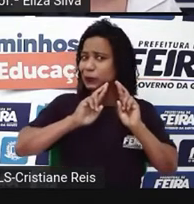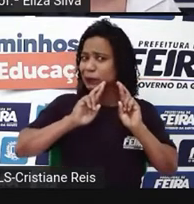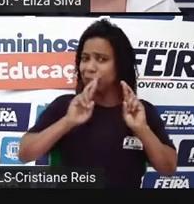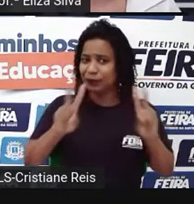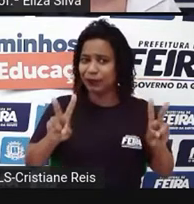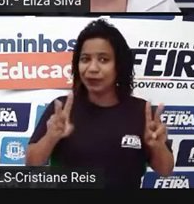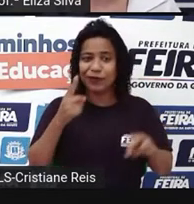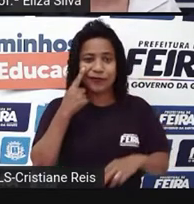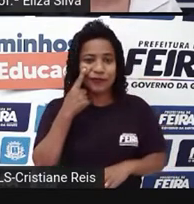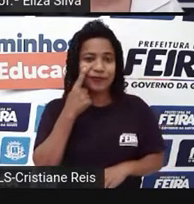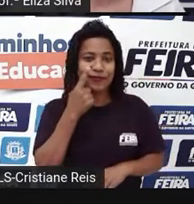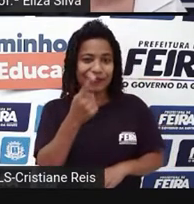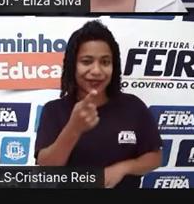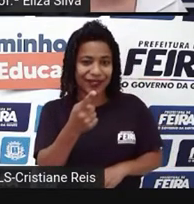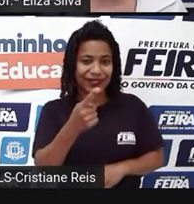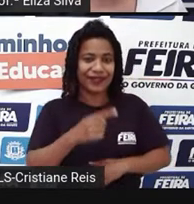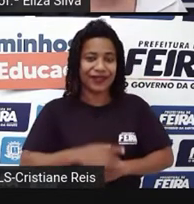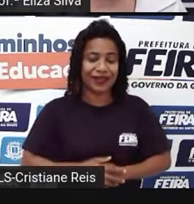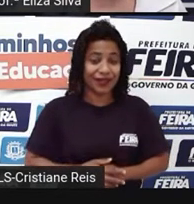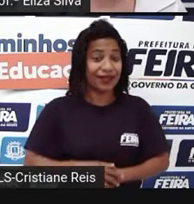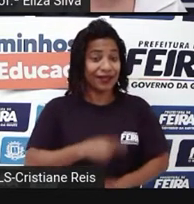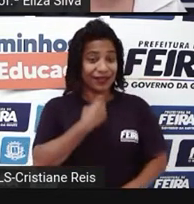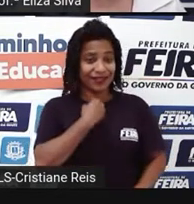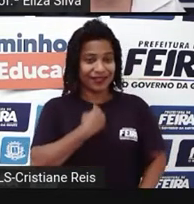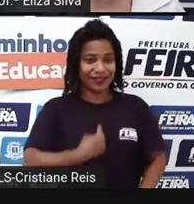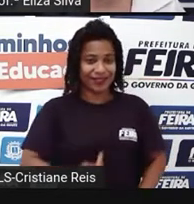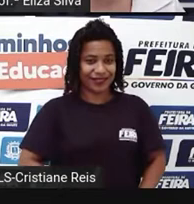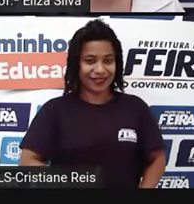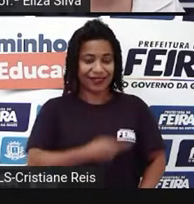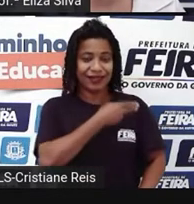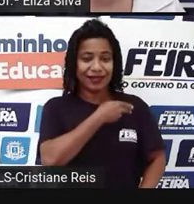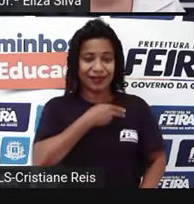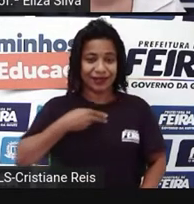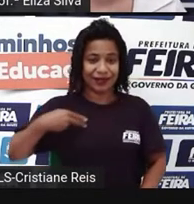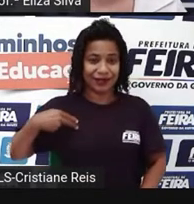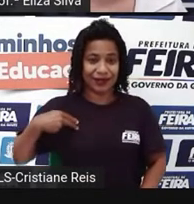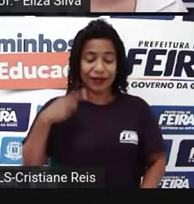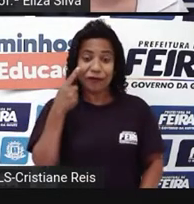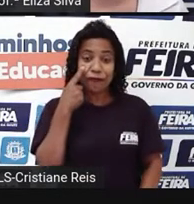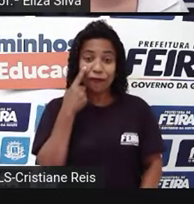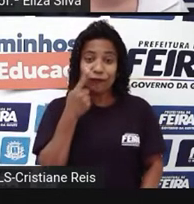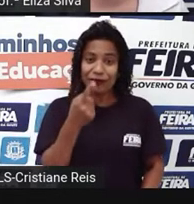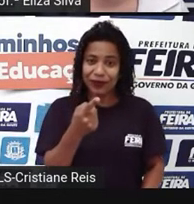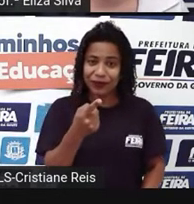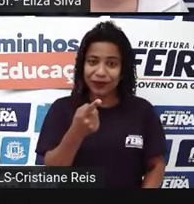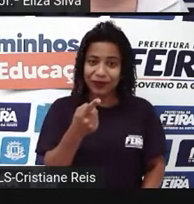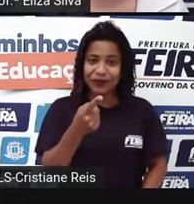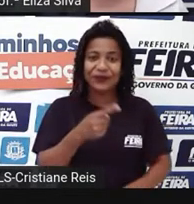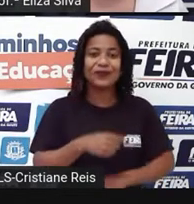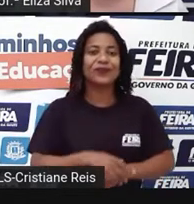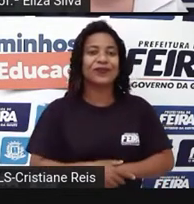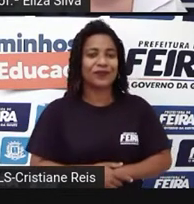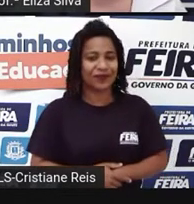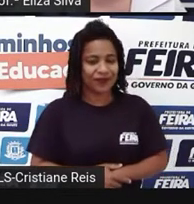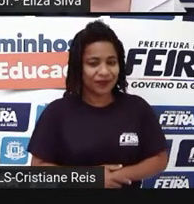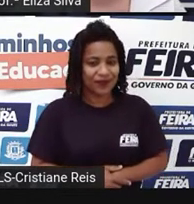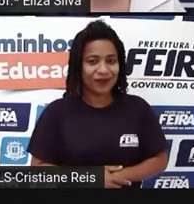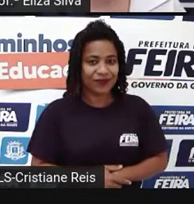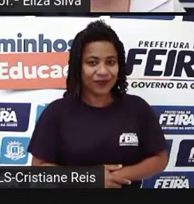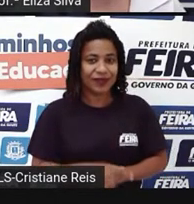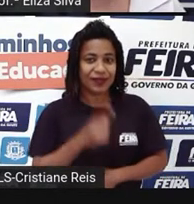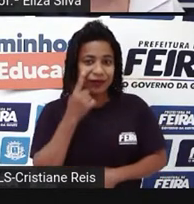Se vocês observarem aqui, por exemplo, Norway, que é a Noruega, Norwegian, que no caso a